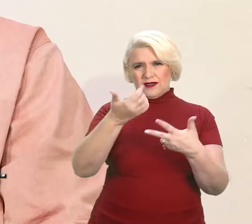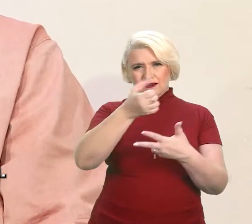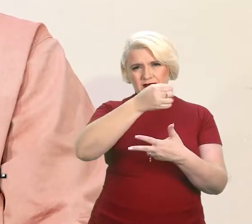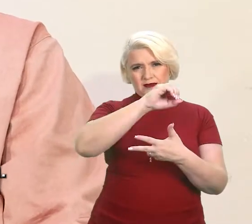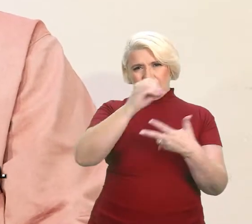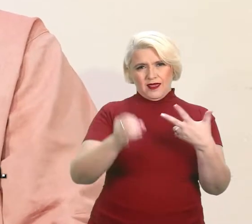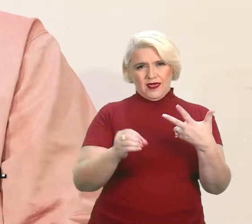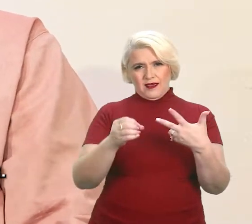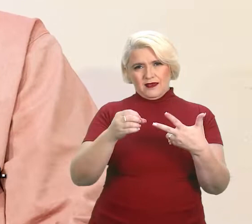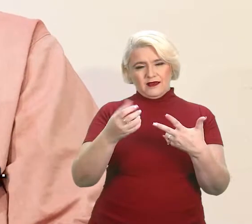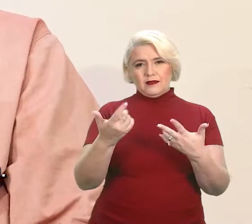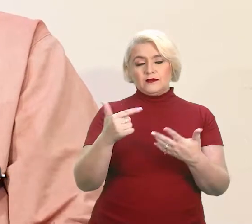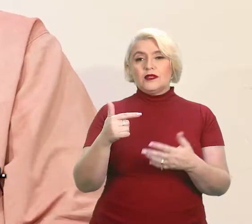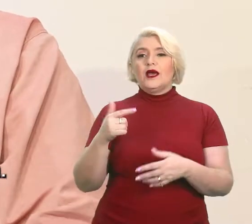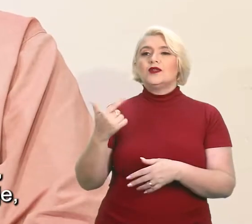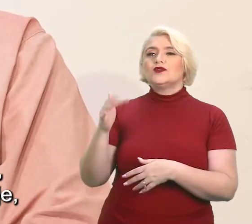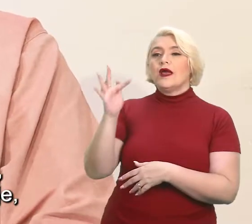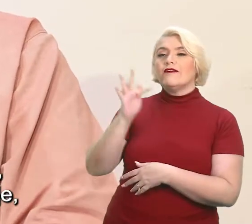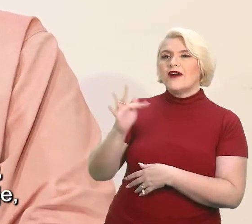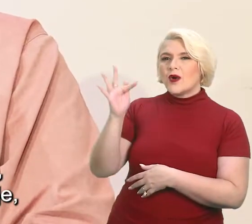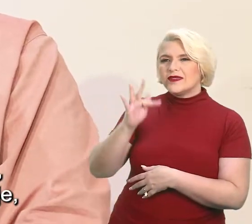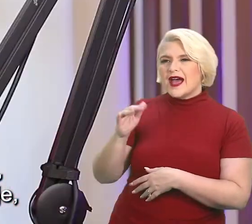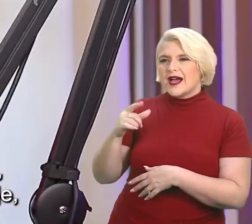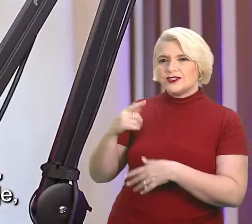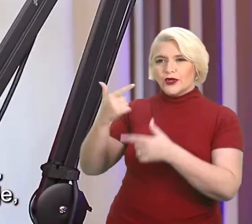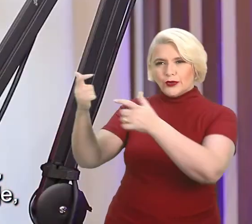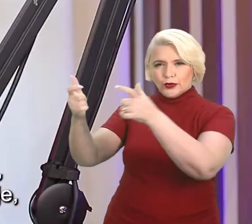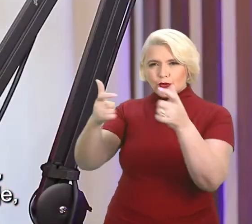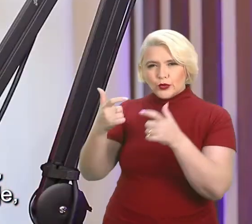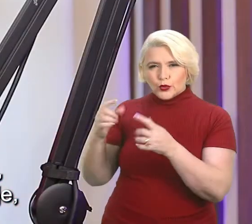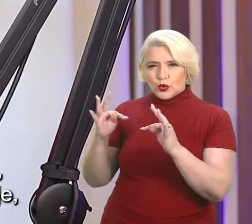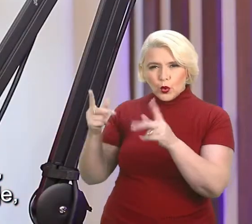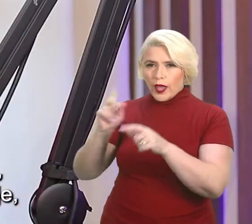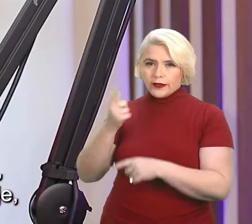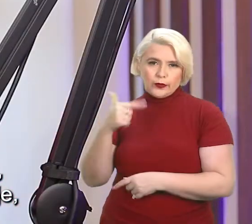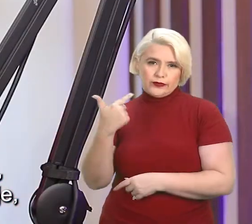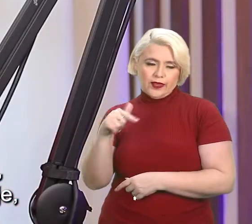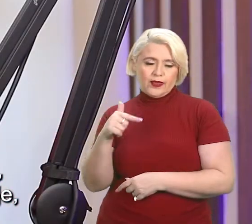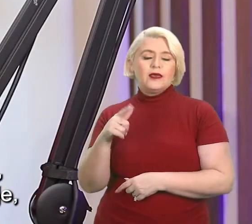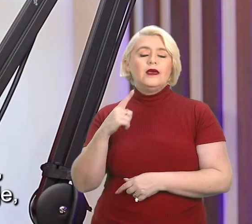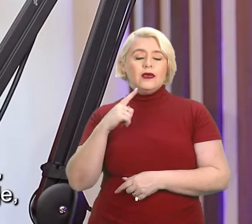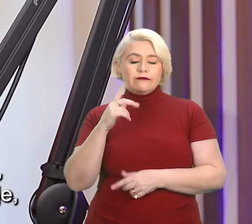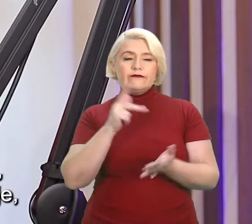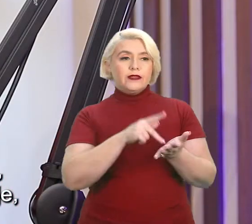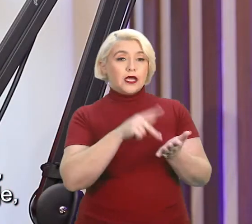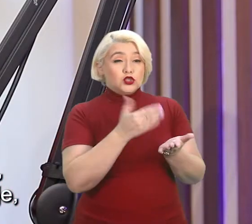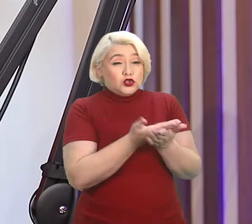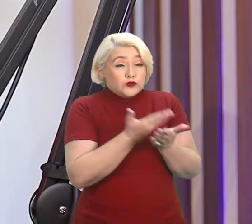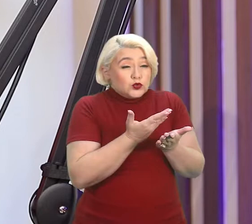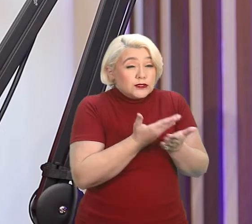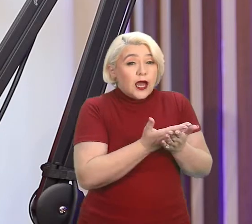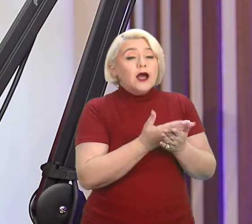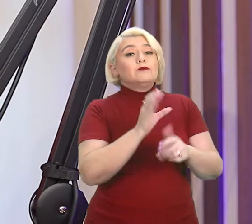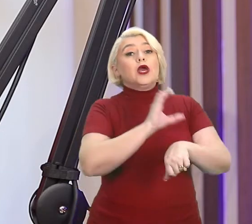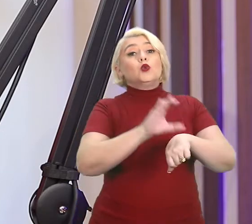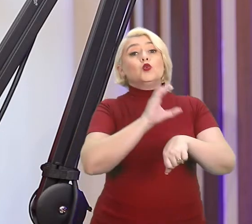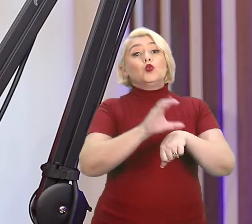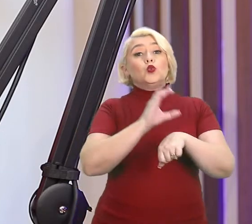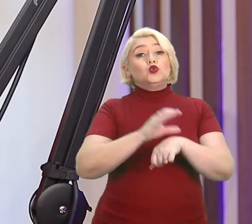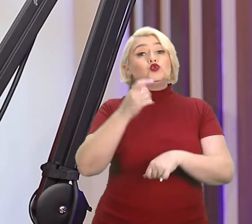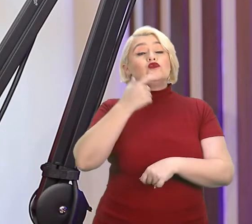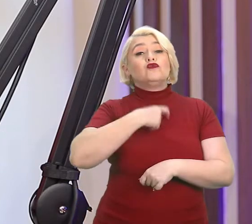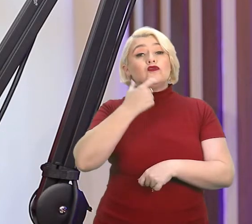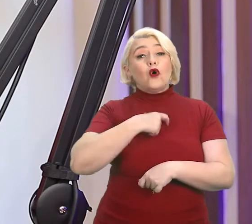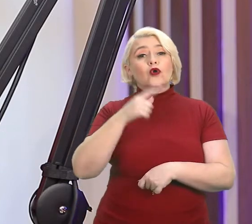Unisquina. É verdade. Eu tive que estudar muito, porque o curso de fonoaudiologia é hoje onde a gente